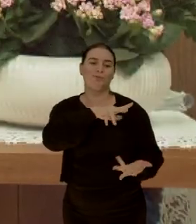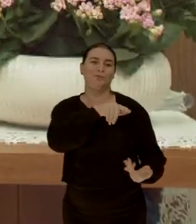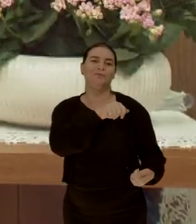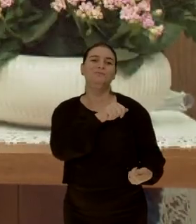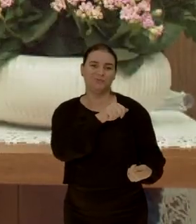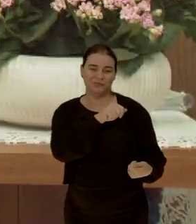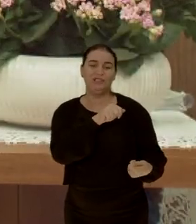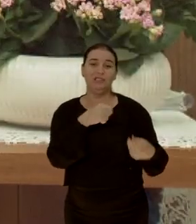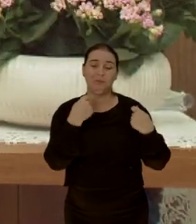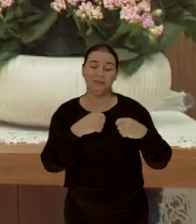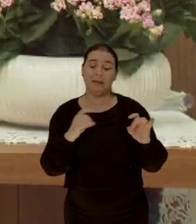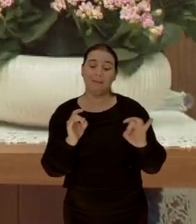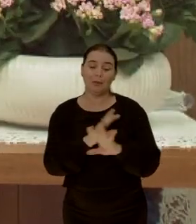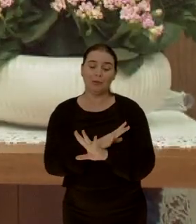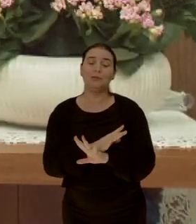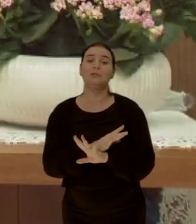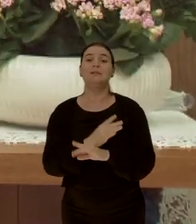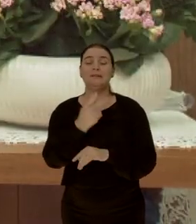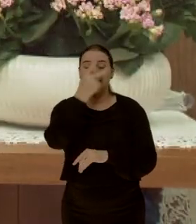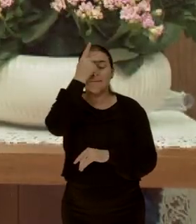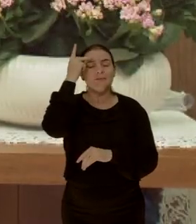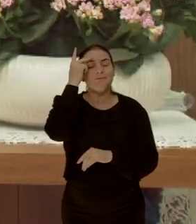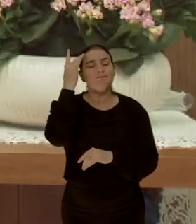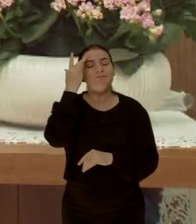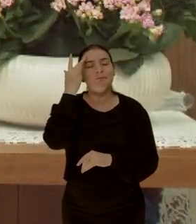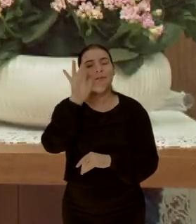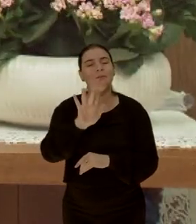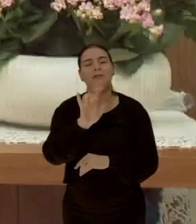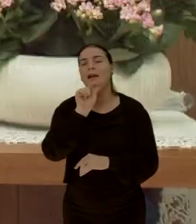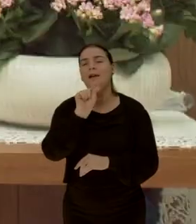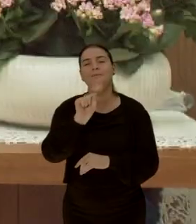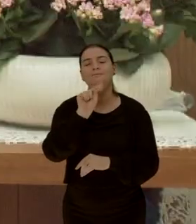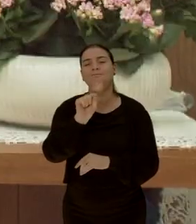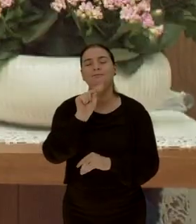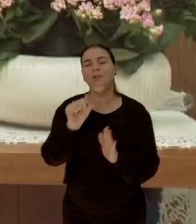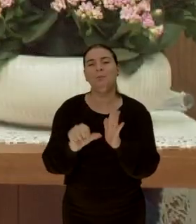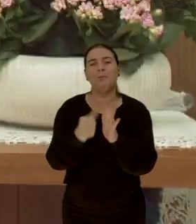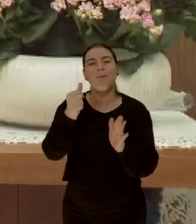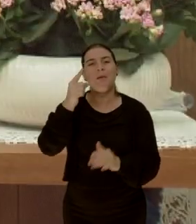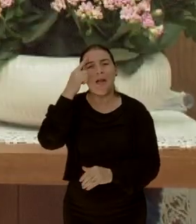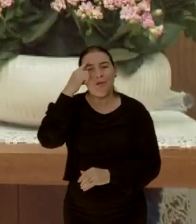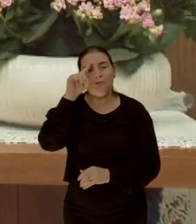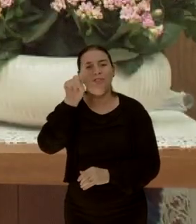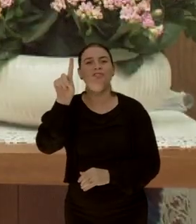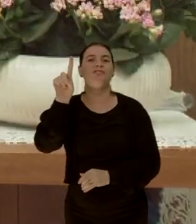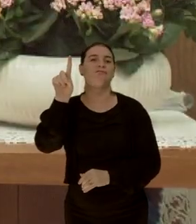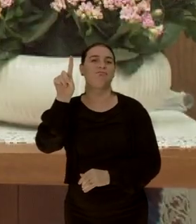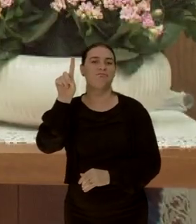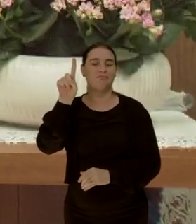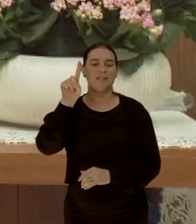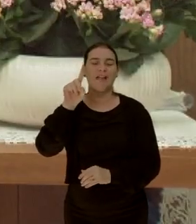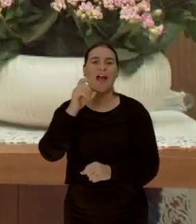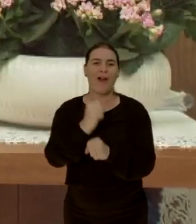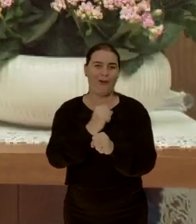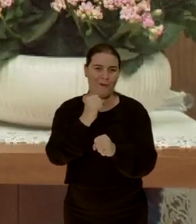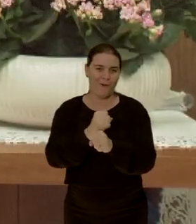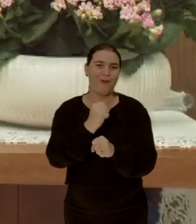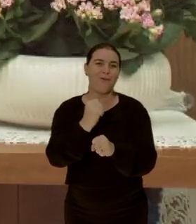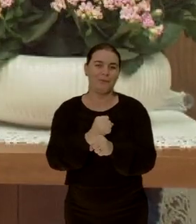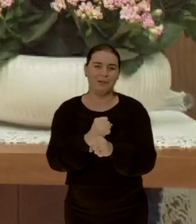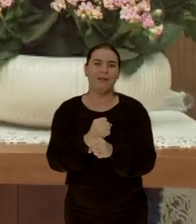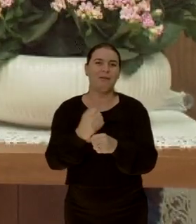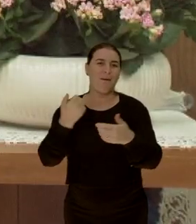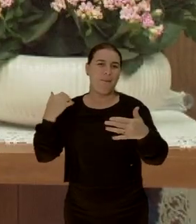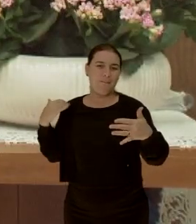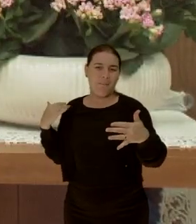que estão aqui, e muitos que não sabem, desde o primeiro dia de existência da obra, a resistência